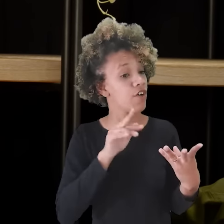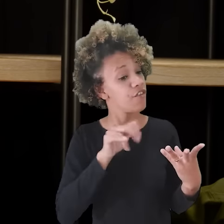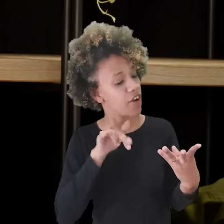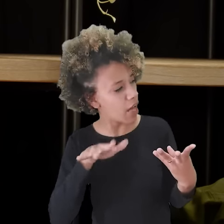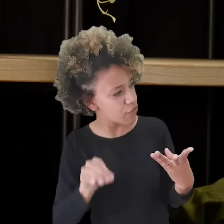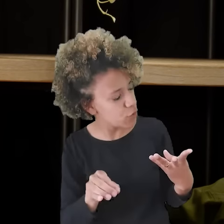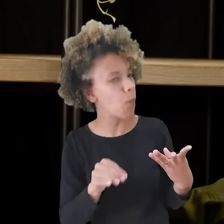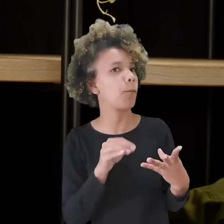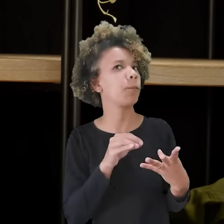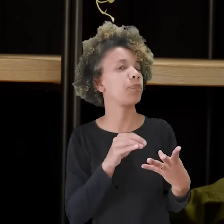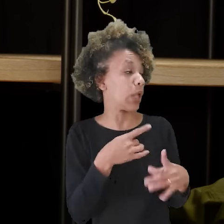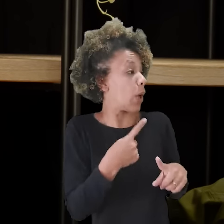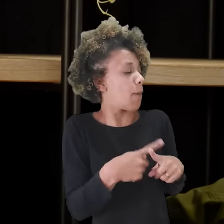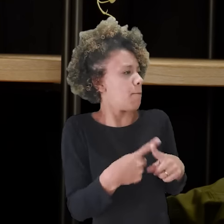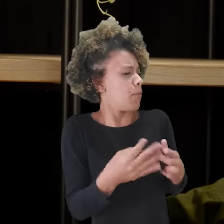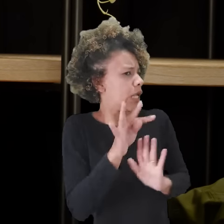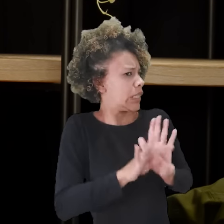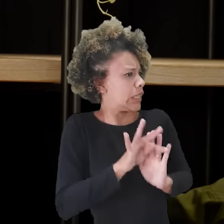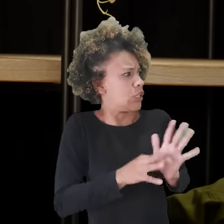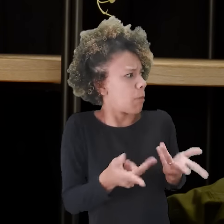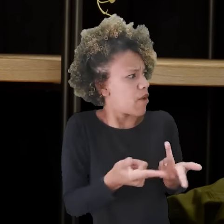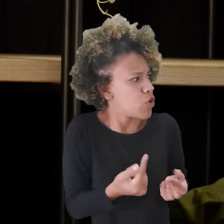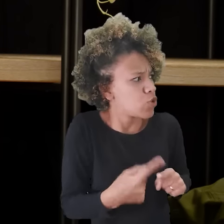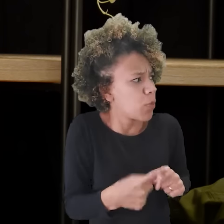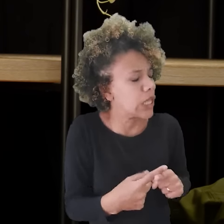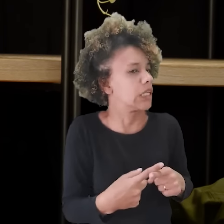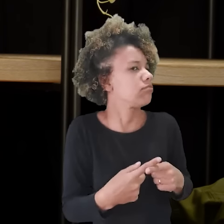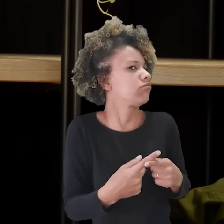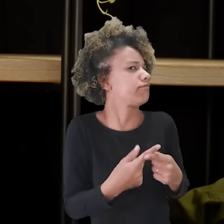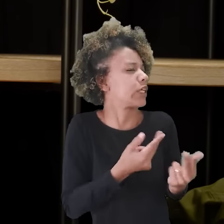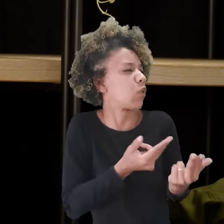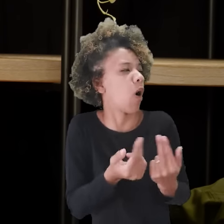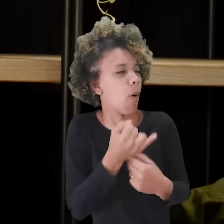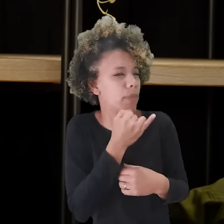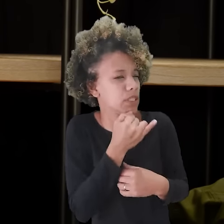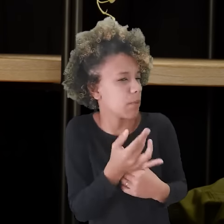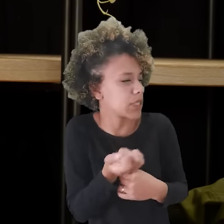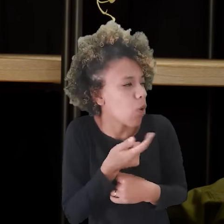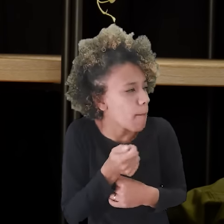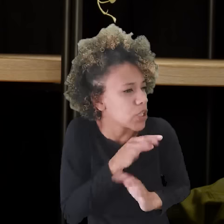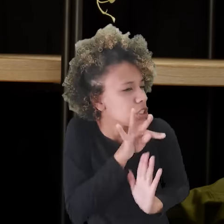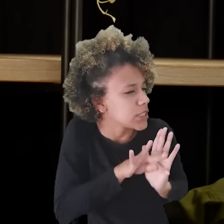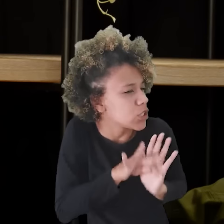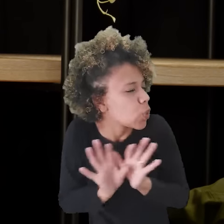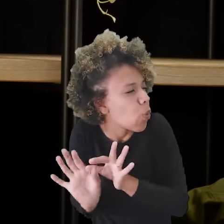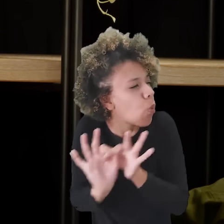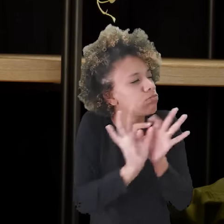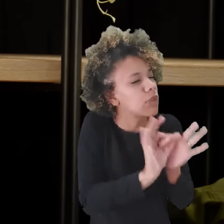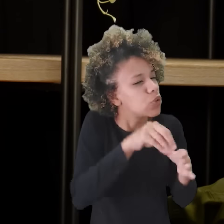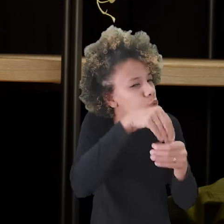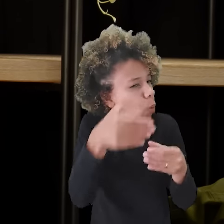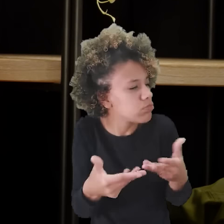que o cara de texto por que isso por que que vocês têm esse tipo de sei lá dessa comédia mais textual